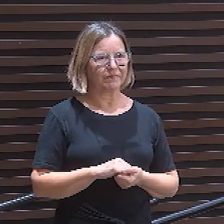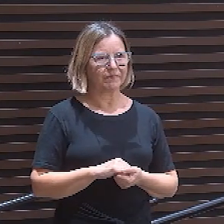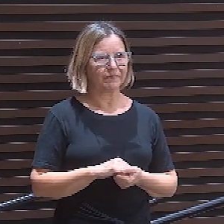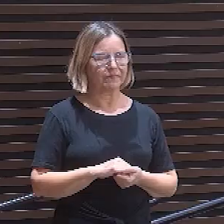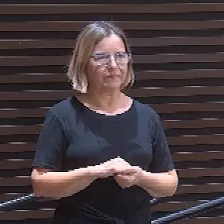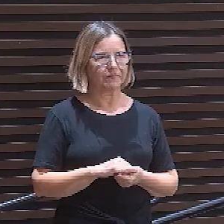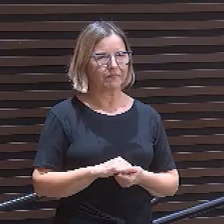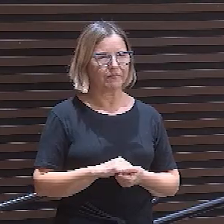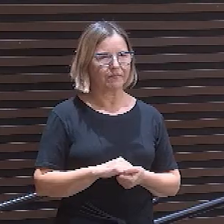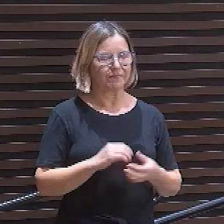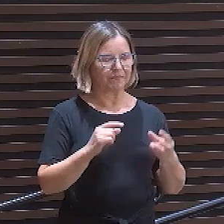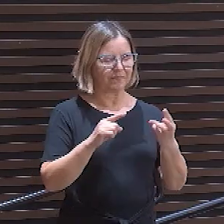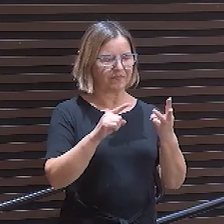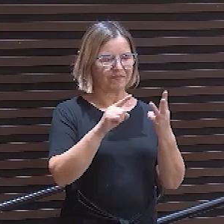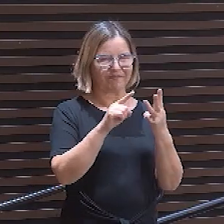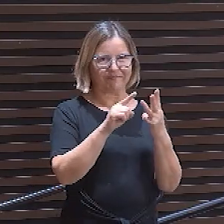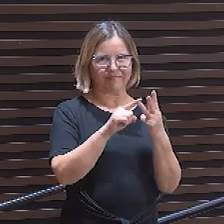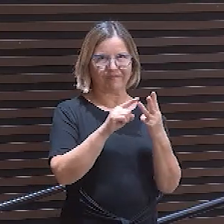Terceiro